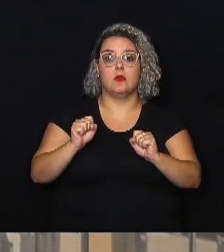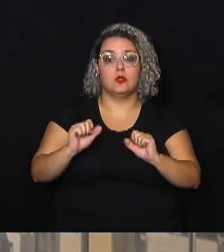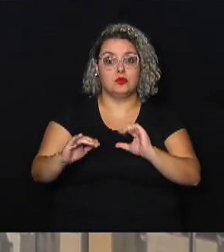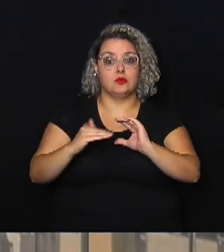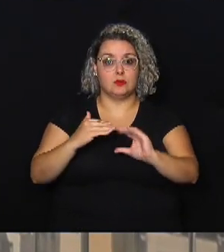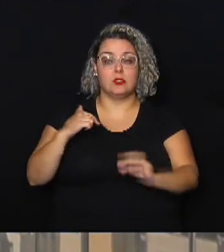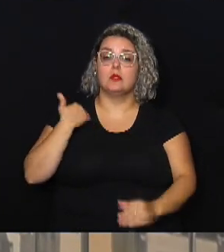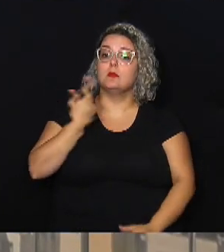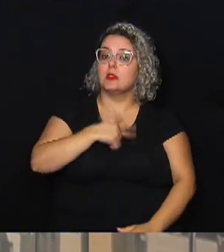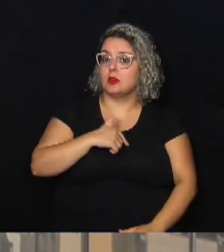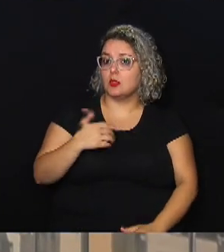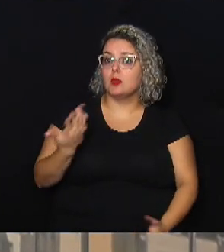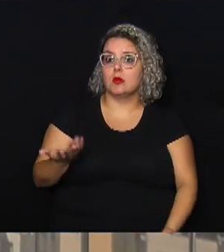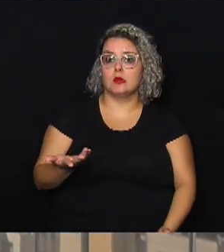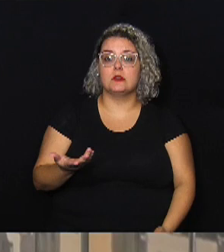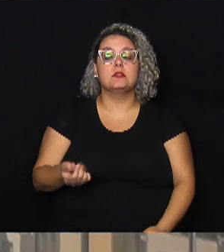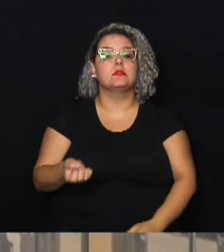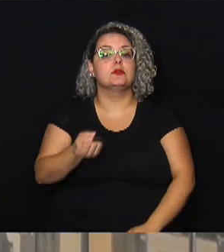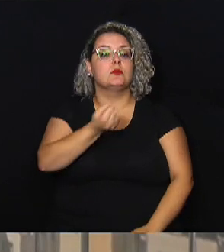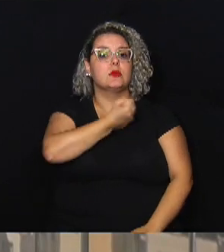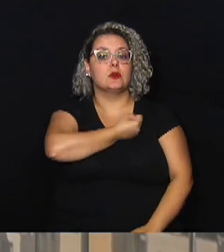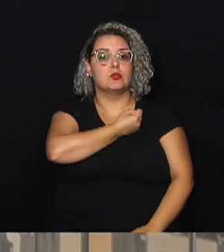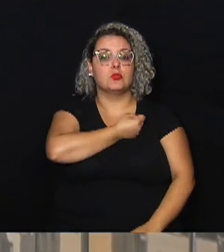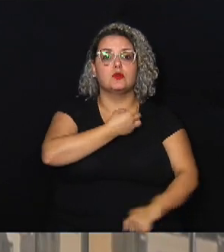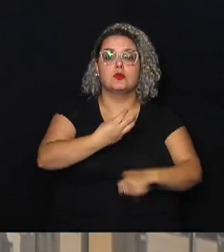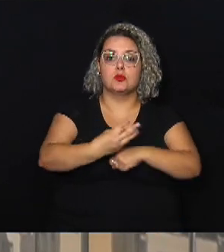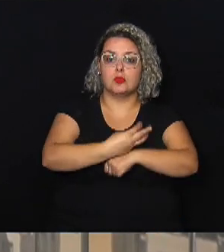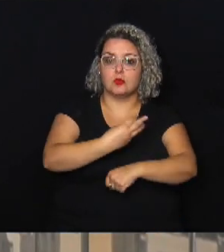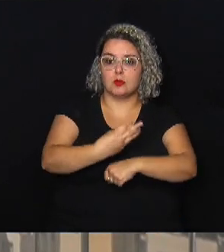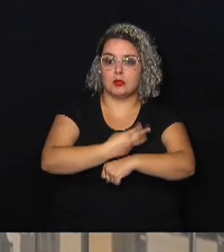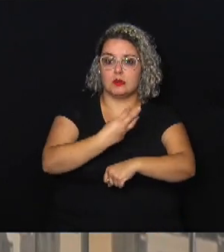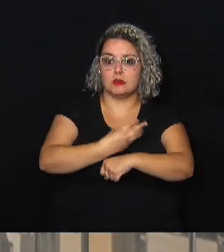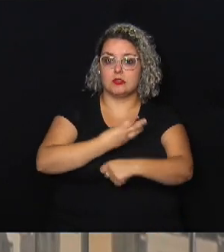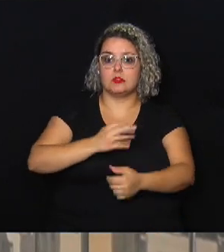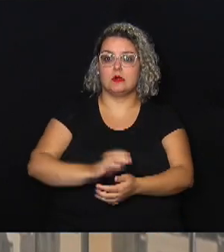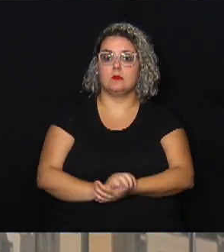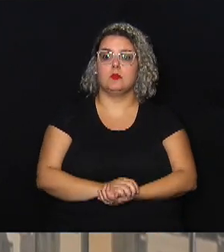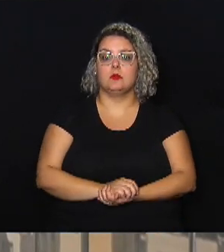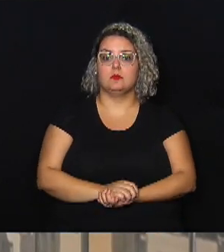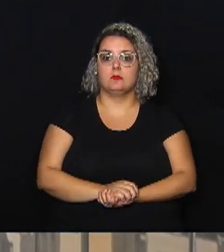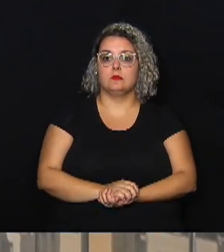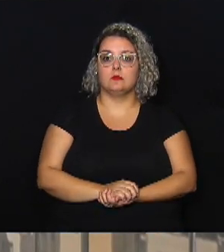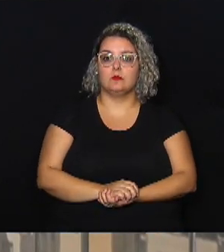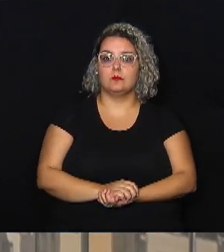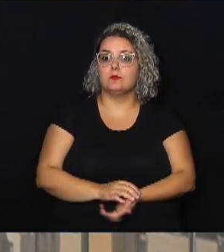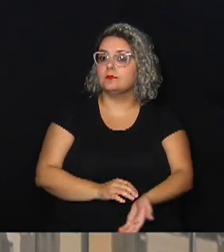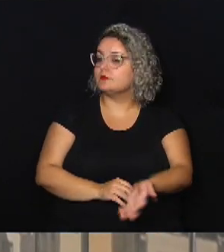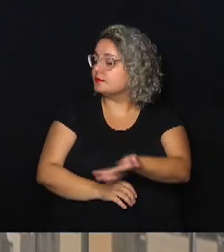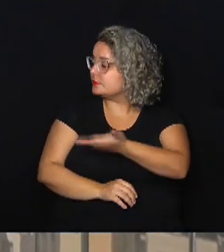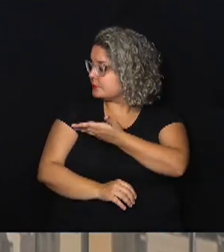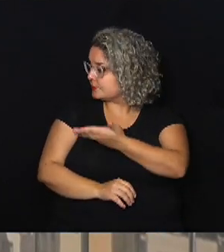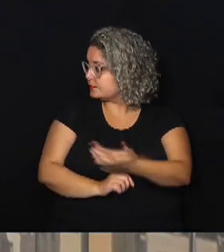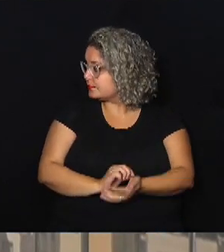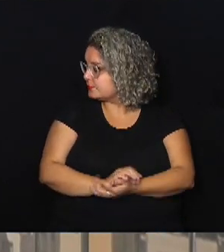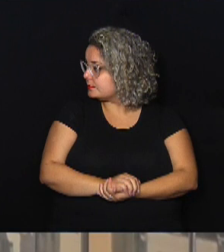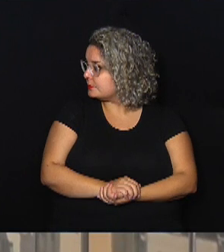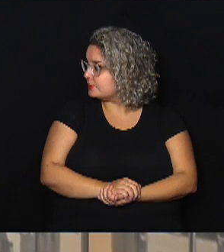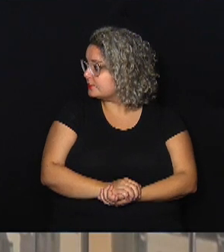a sua mensagem, a sua participação através do número do nosso WhatsApp. 19 é o nosso